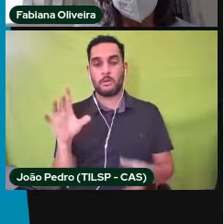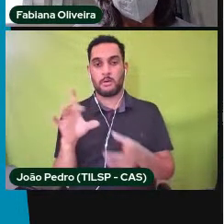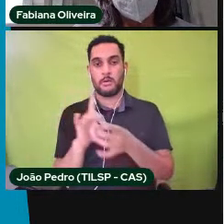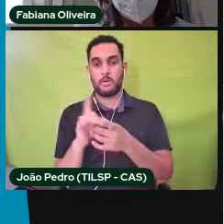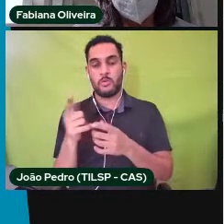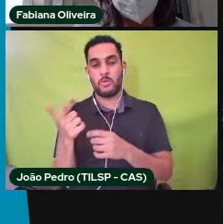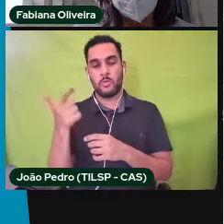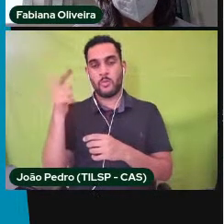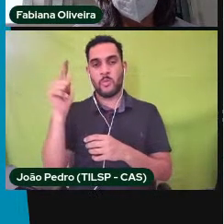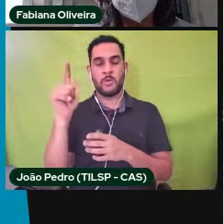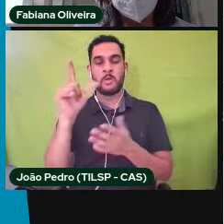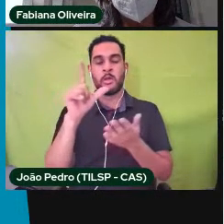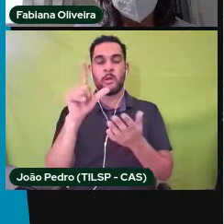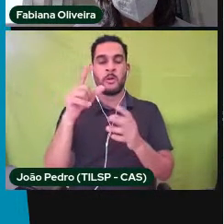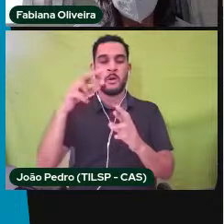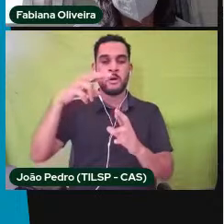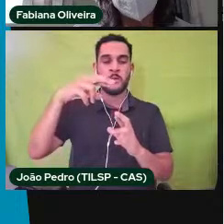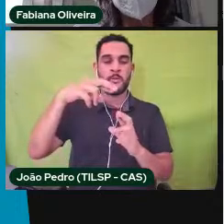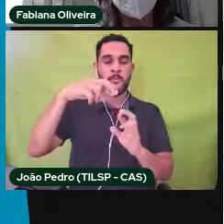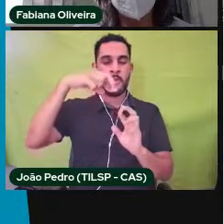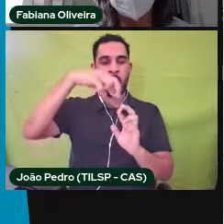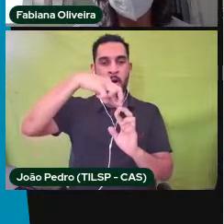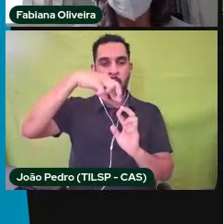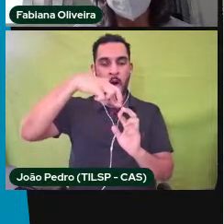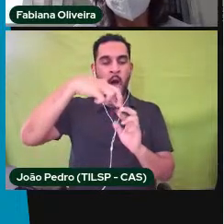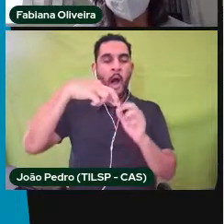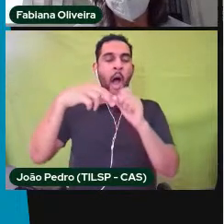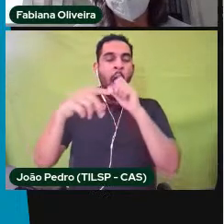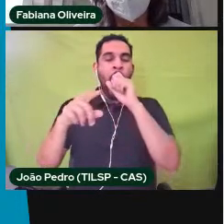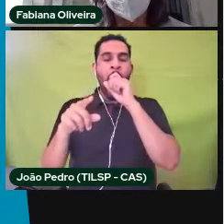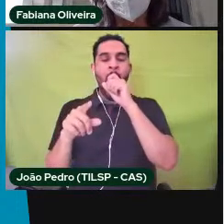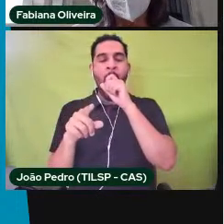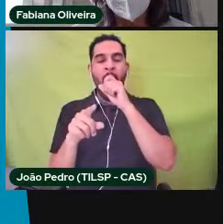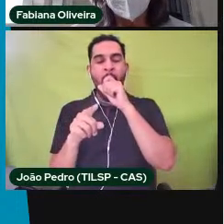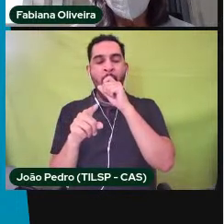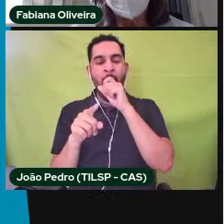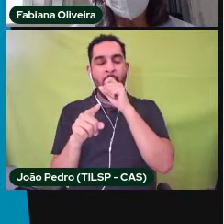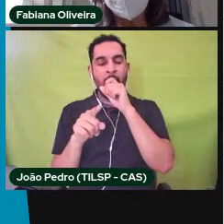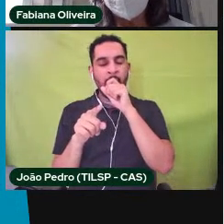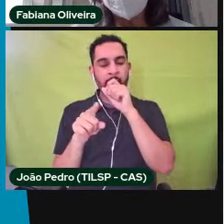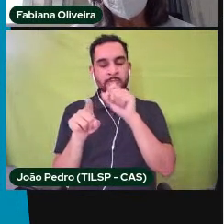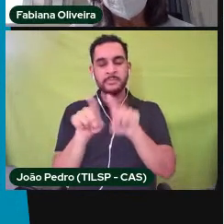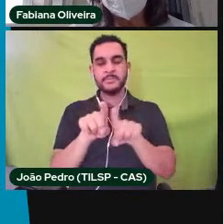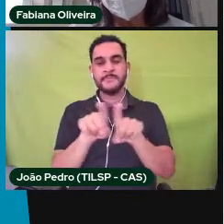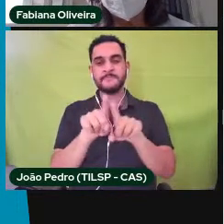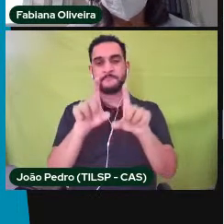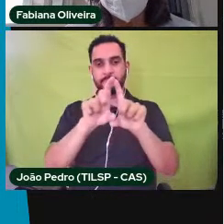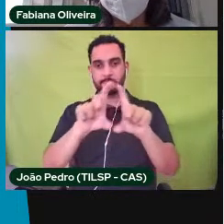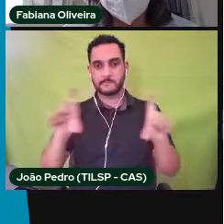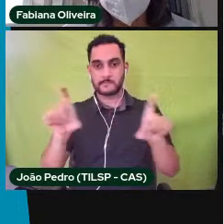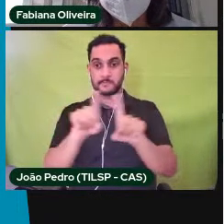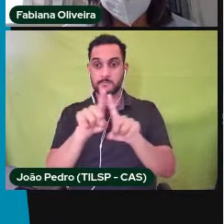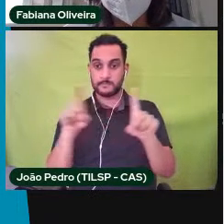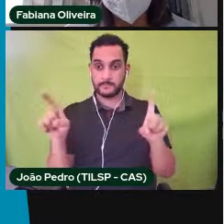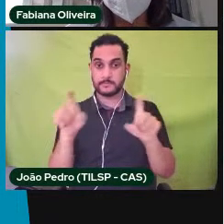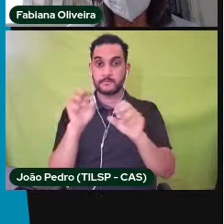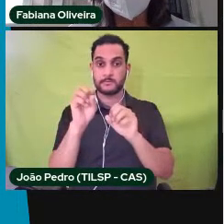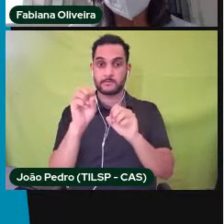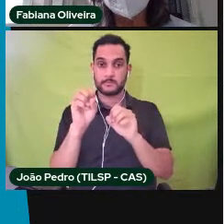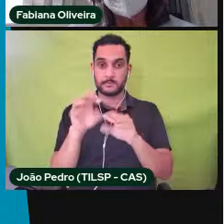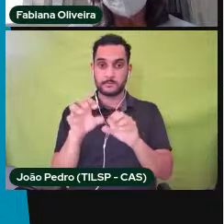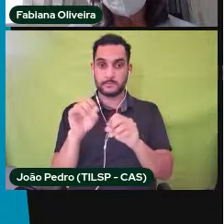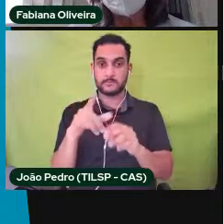e parágrafos e itens com relação à educação, mas a educação ela está no artigo